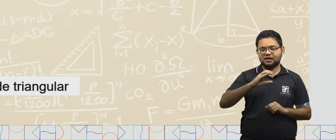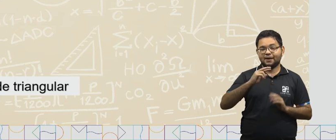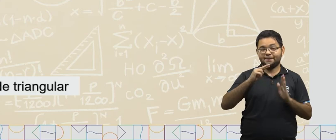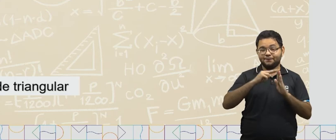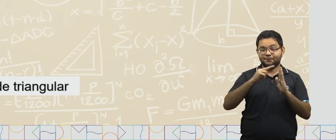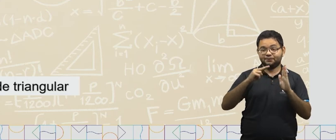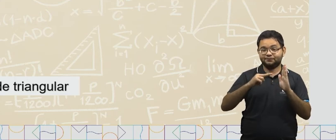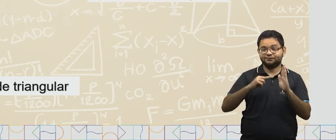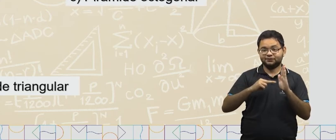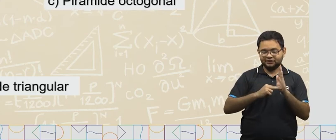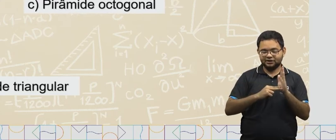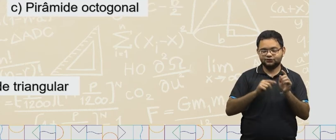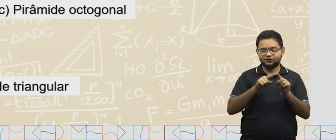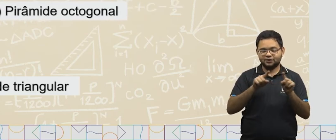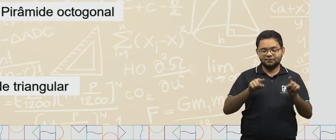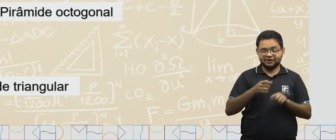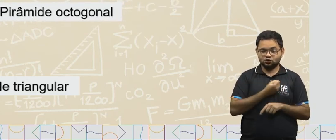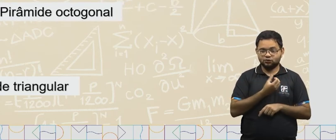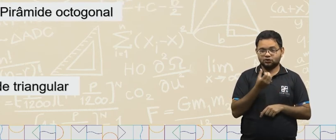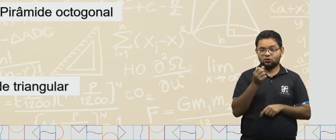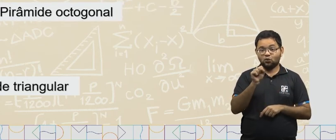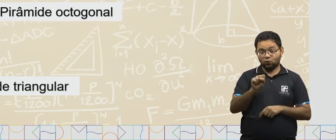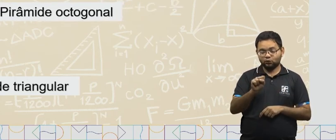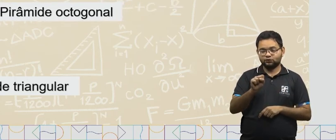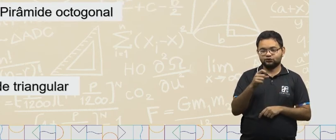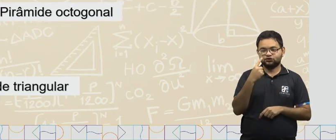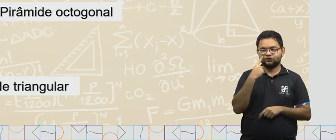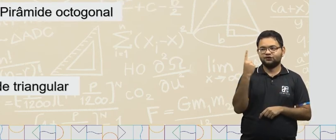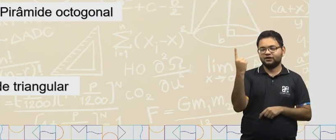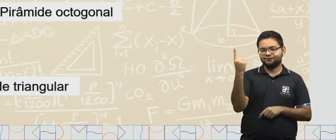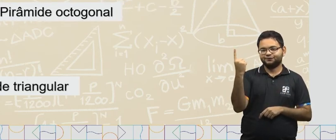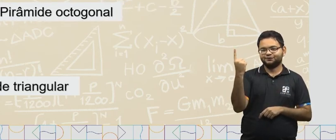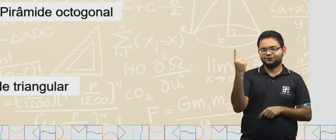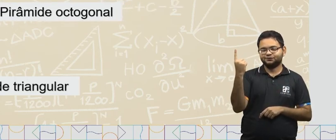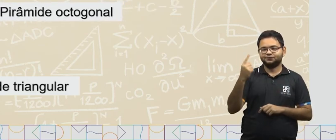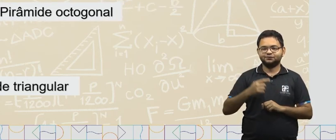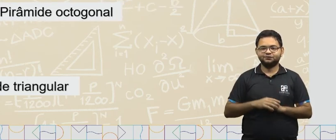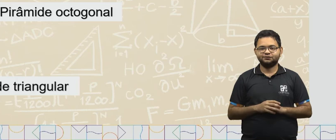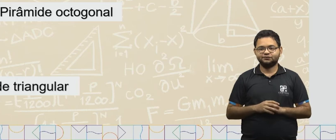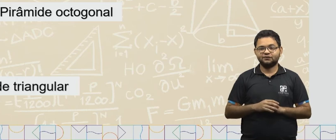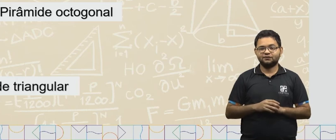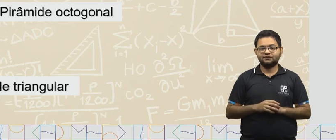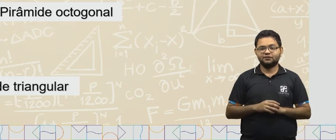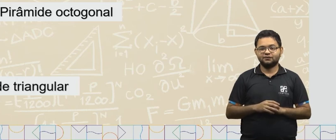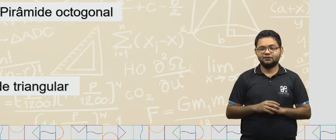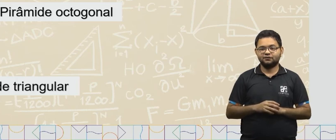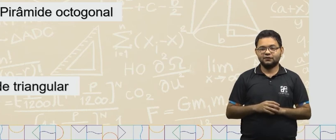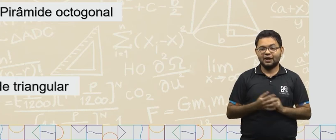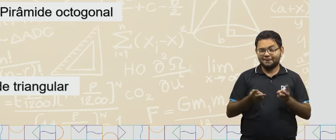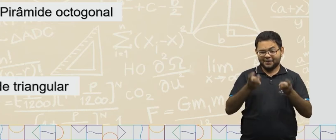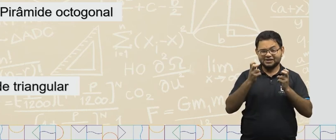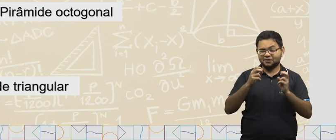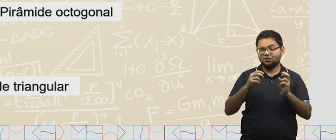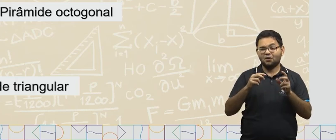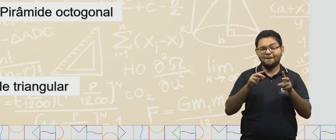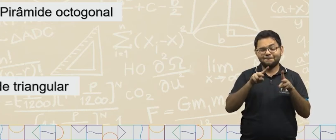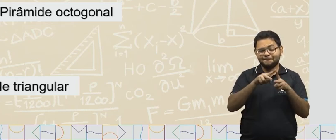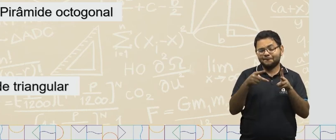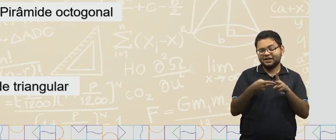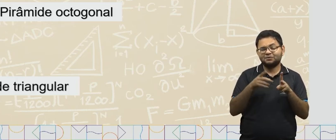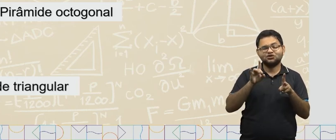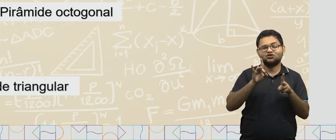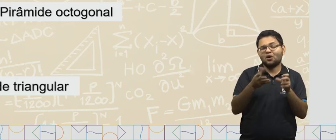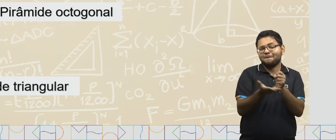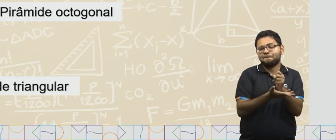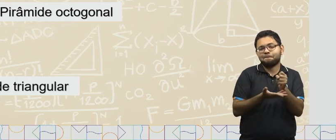pirâmide octogonal à última imagem. Olha só, é uma pirâmide, ela só tem a base. E essa base